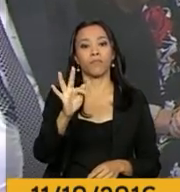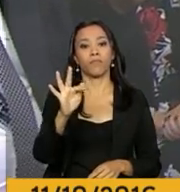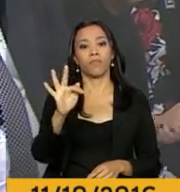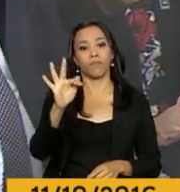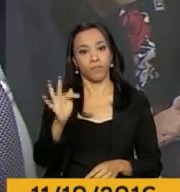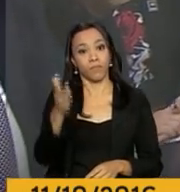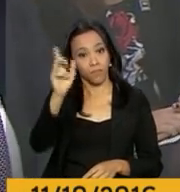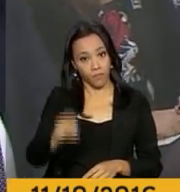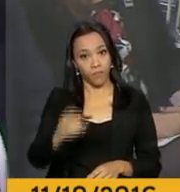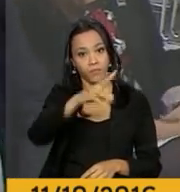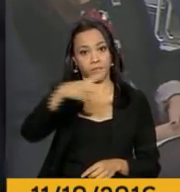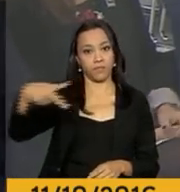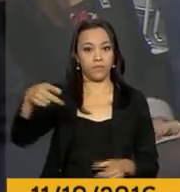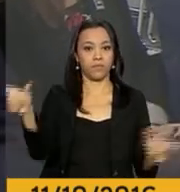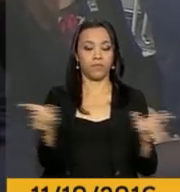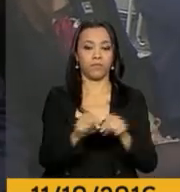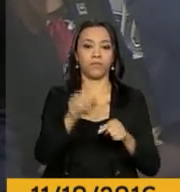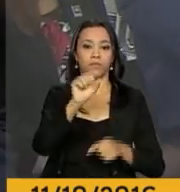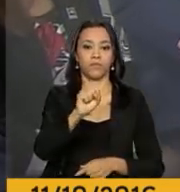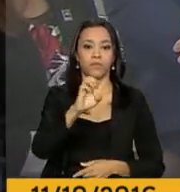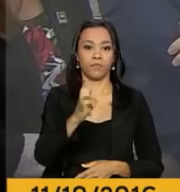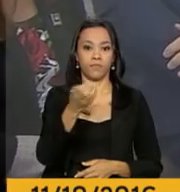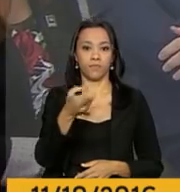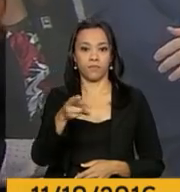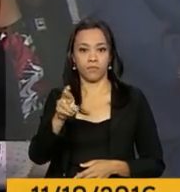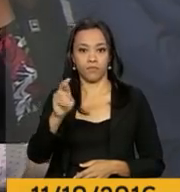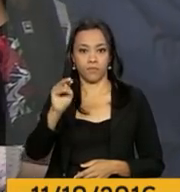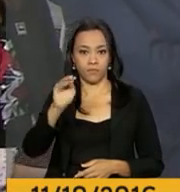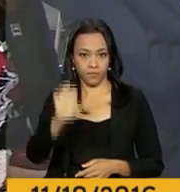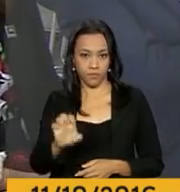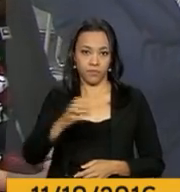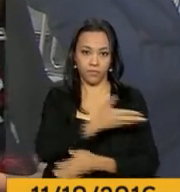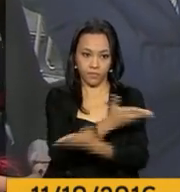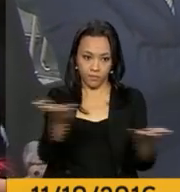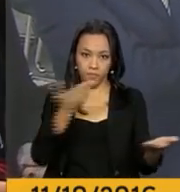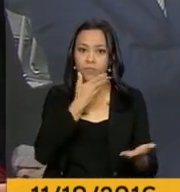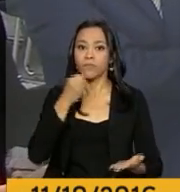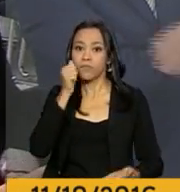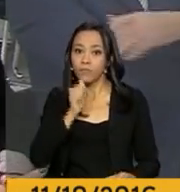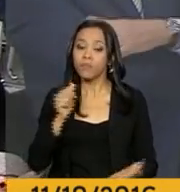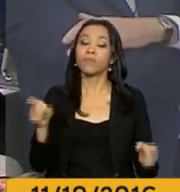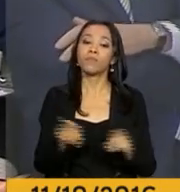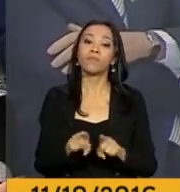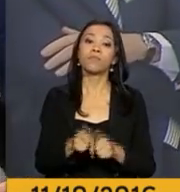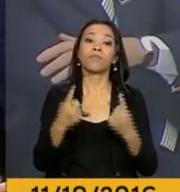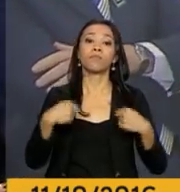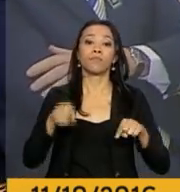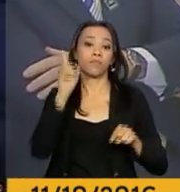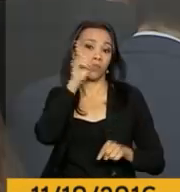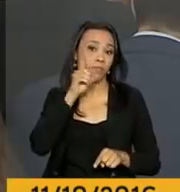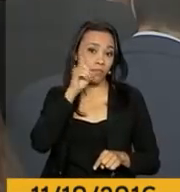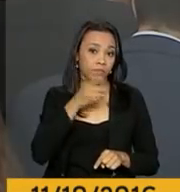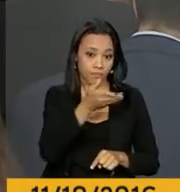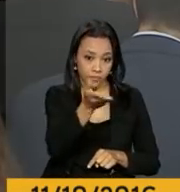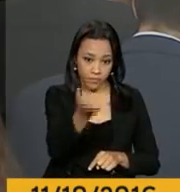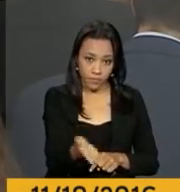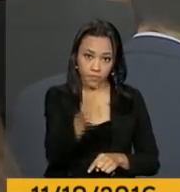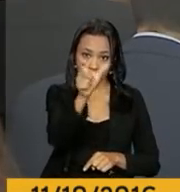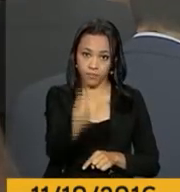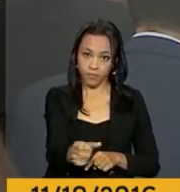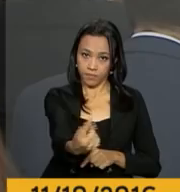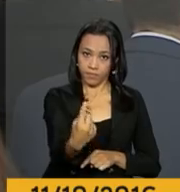sebrai Nacional senhores e as senhoras o deputado Fernando francisquini também nos honra da